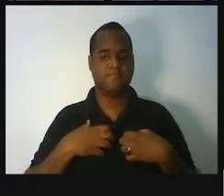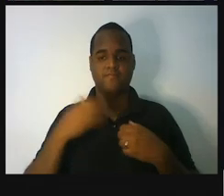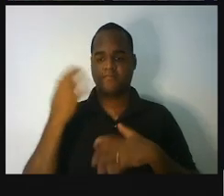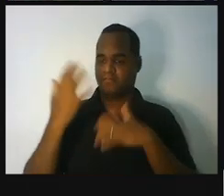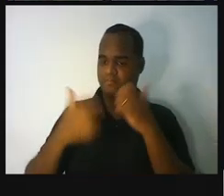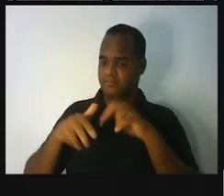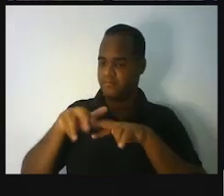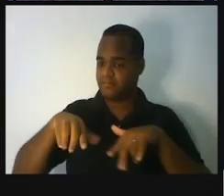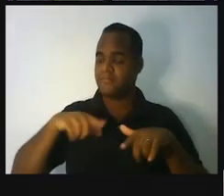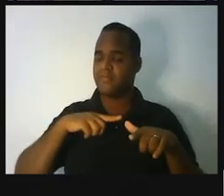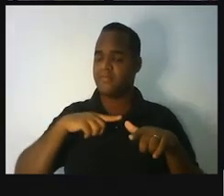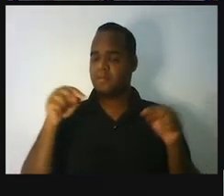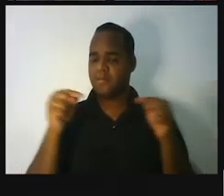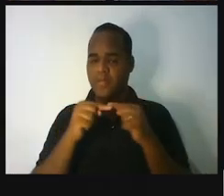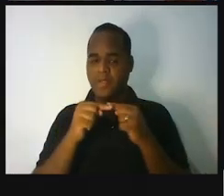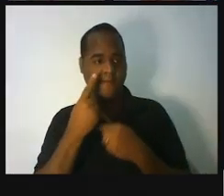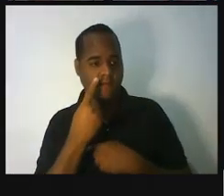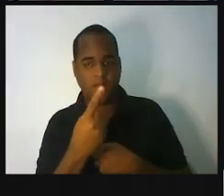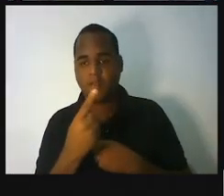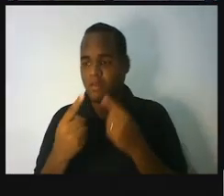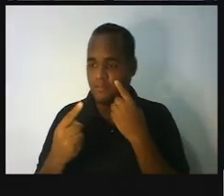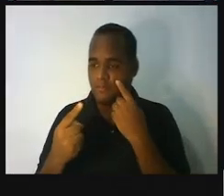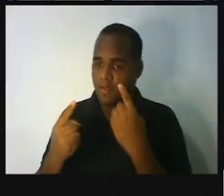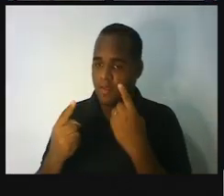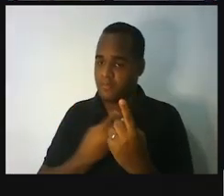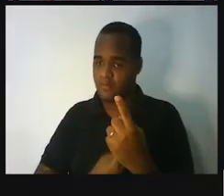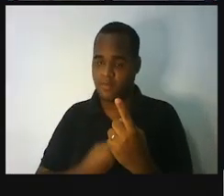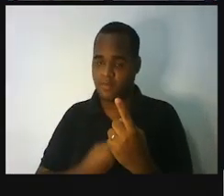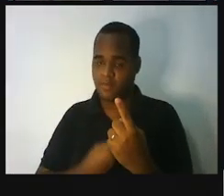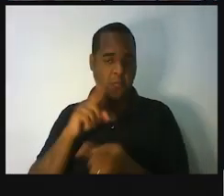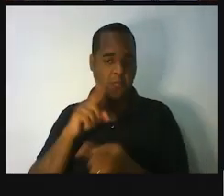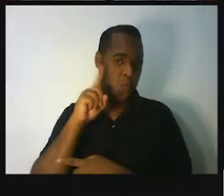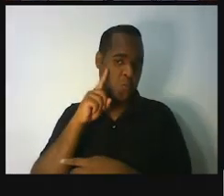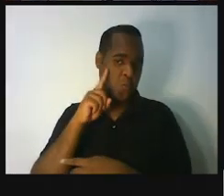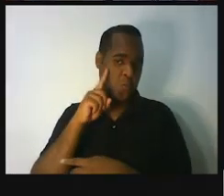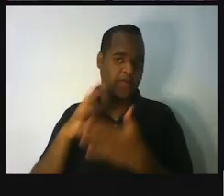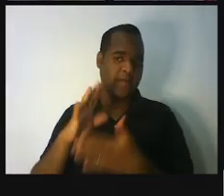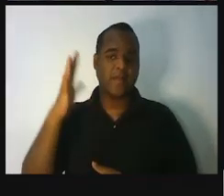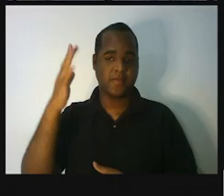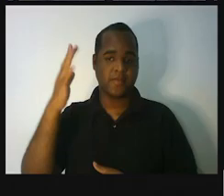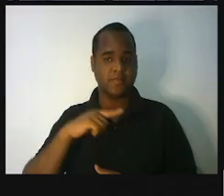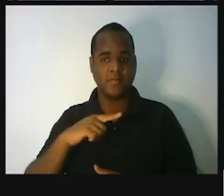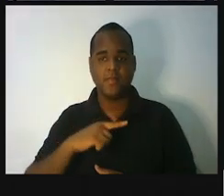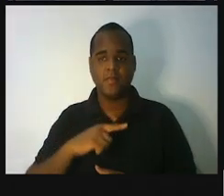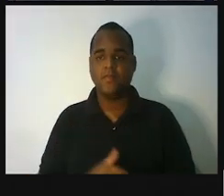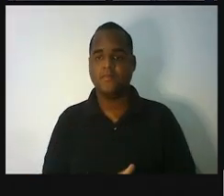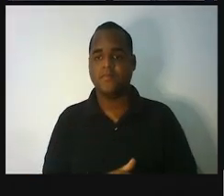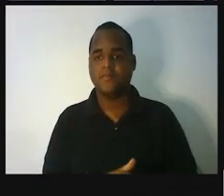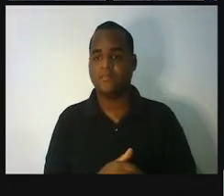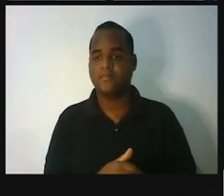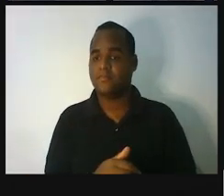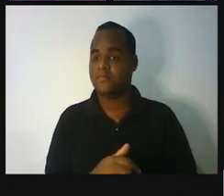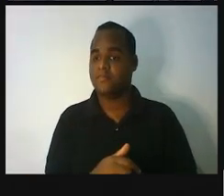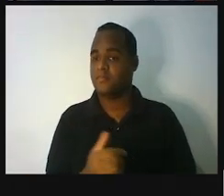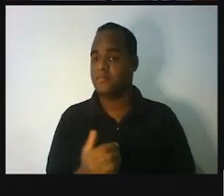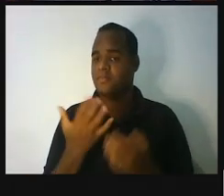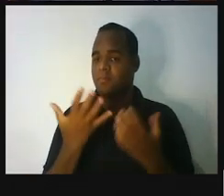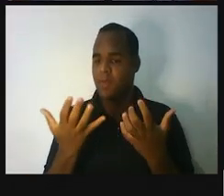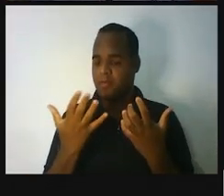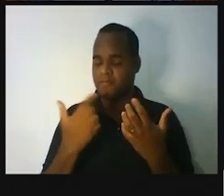muita coisa que a gente vê e que a gente vive em nosso cotidiano. Então, eu quero trazer esse episódio de podcast para